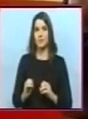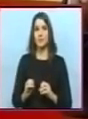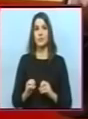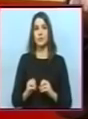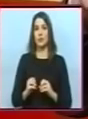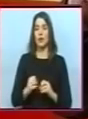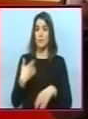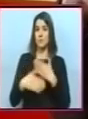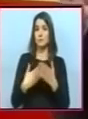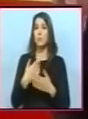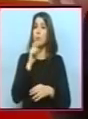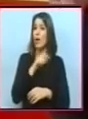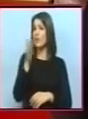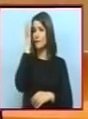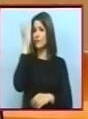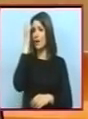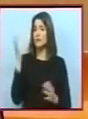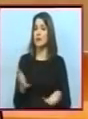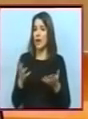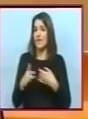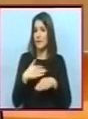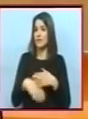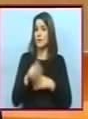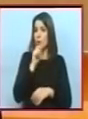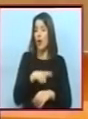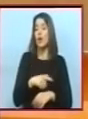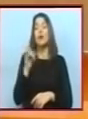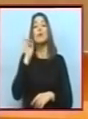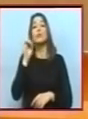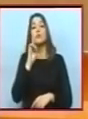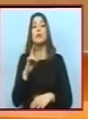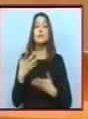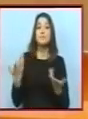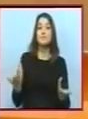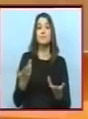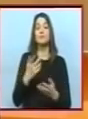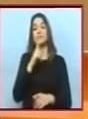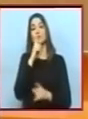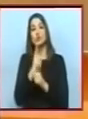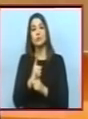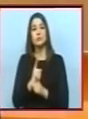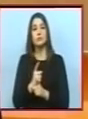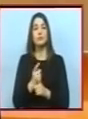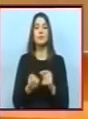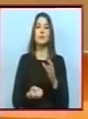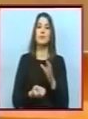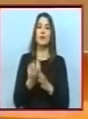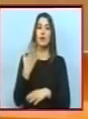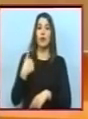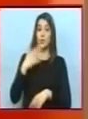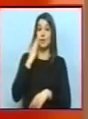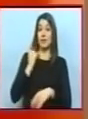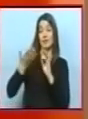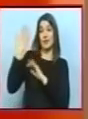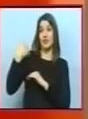simples? Podia ser muito simples, era importante, eventualmente, paralelamente, criar, como tentei no